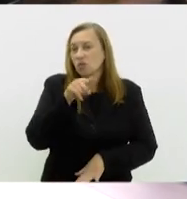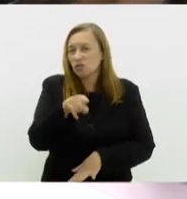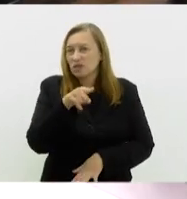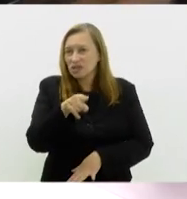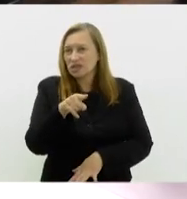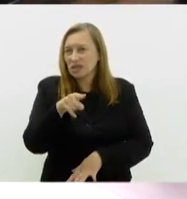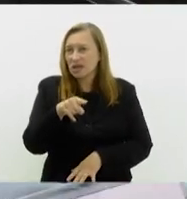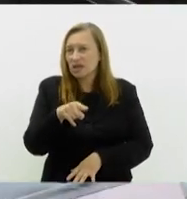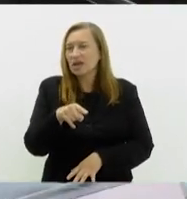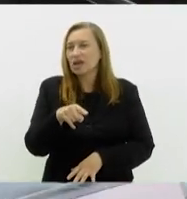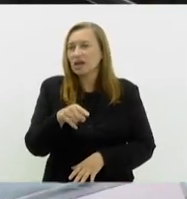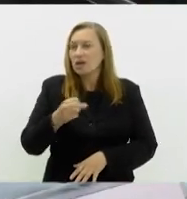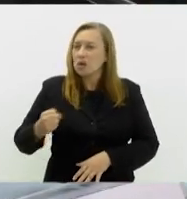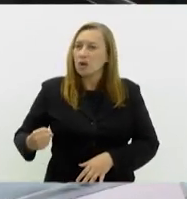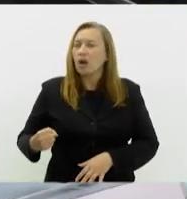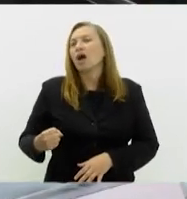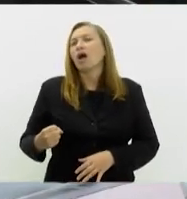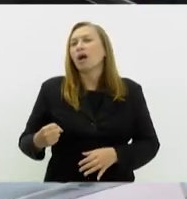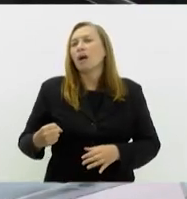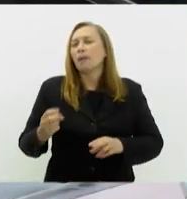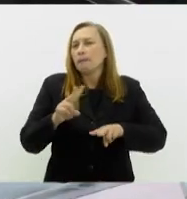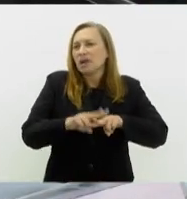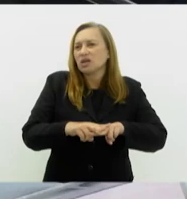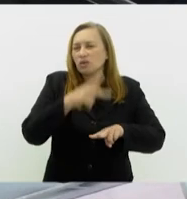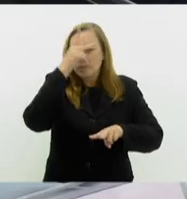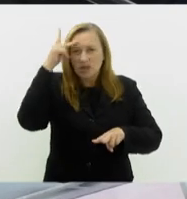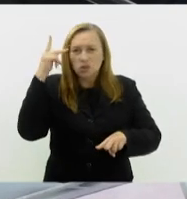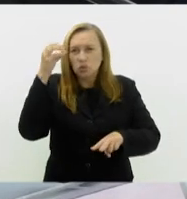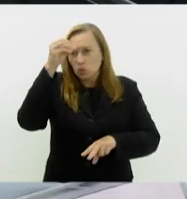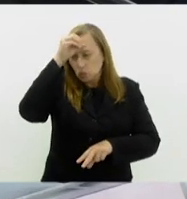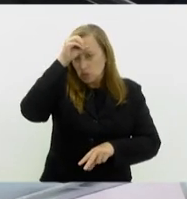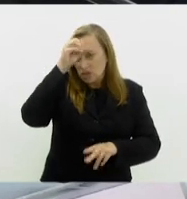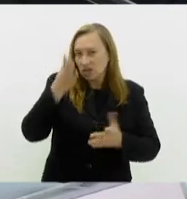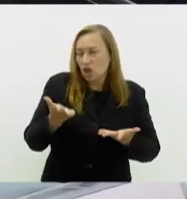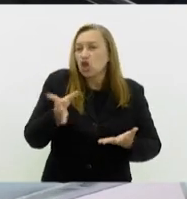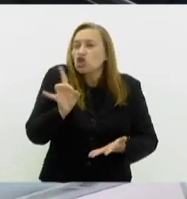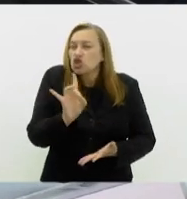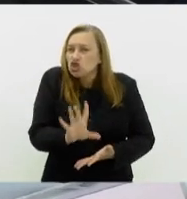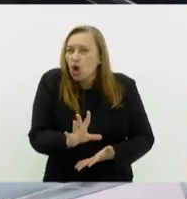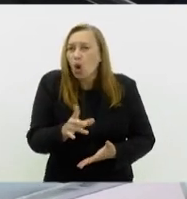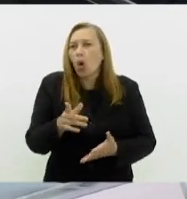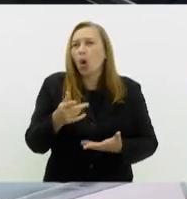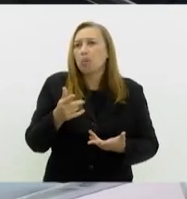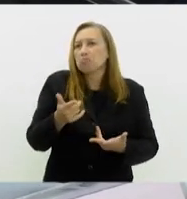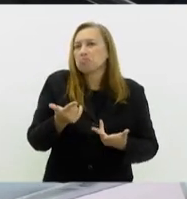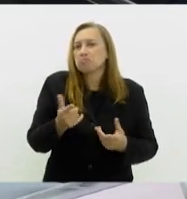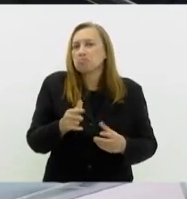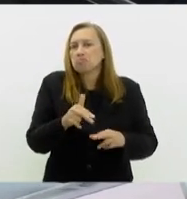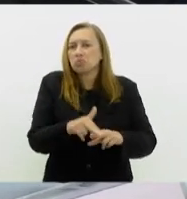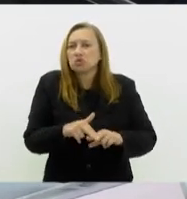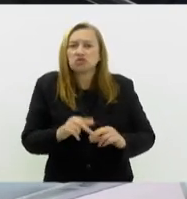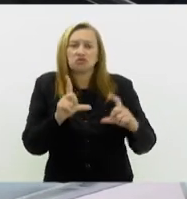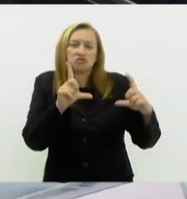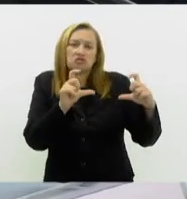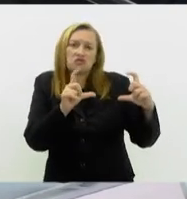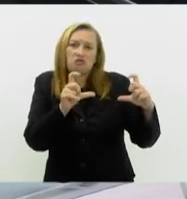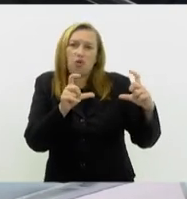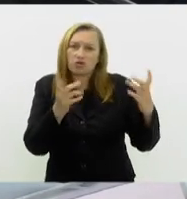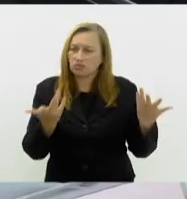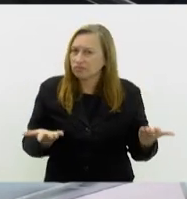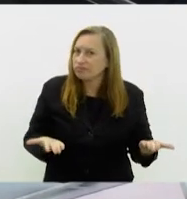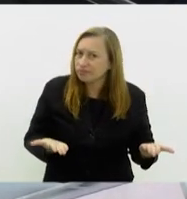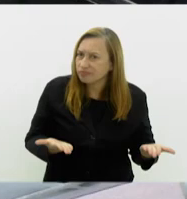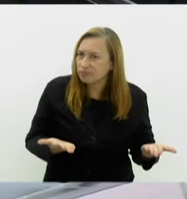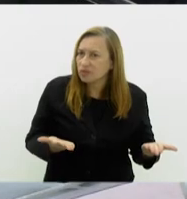alguém na prisão injustamente né só pelo reconhecimento fotográfico eh